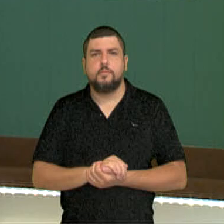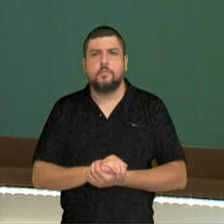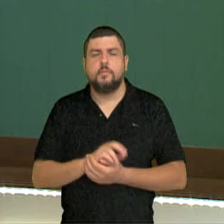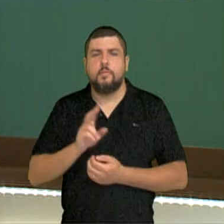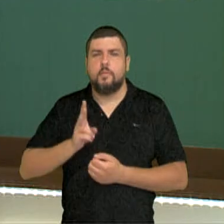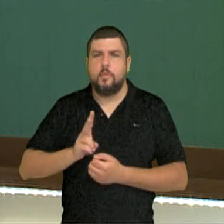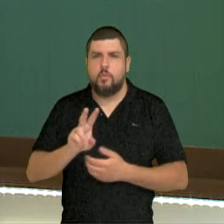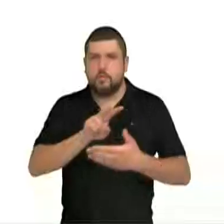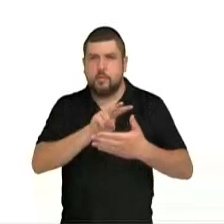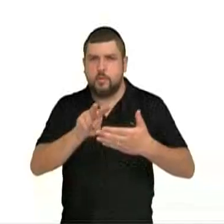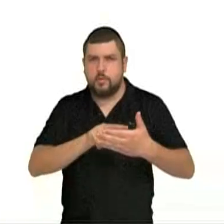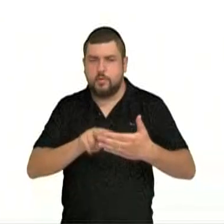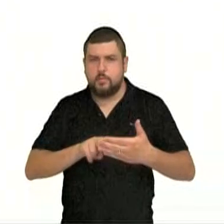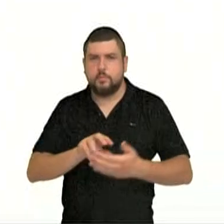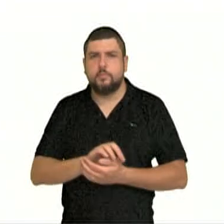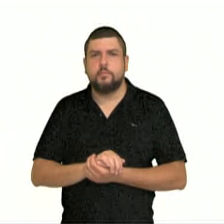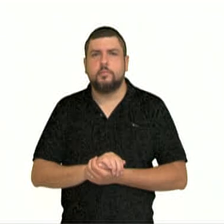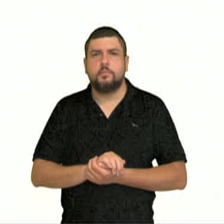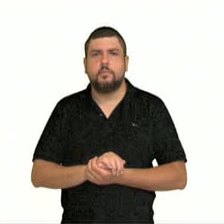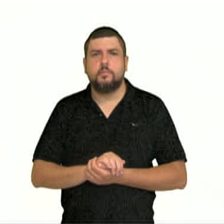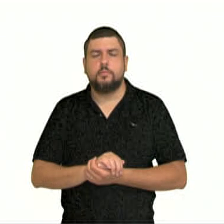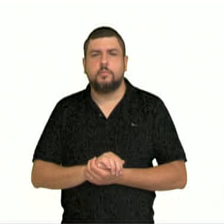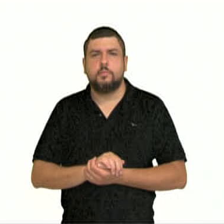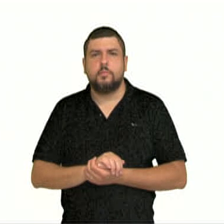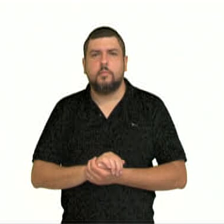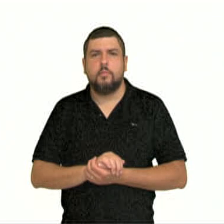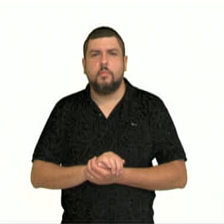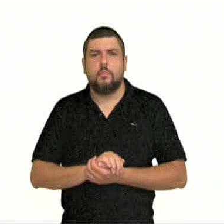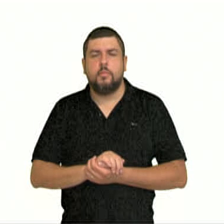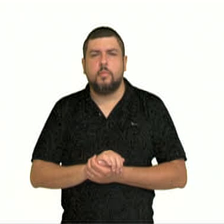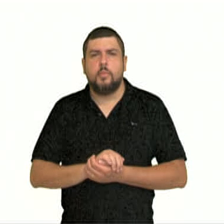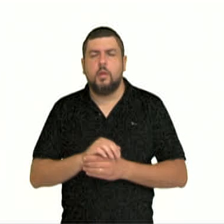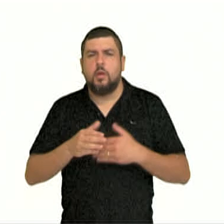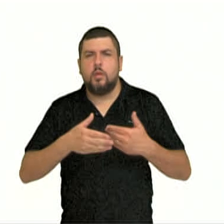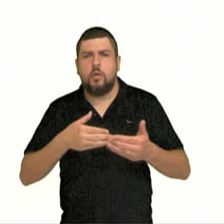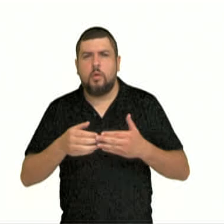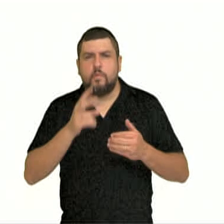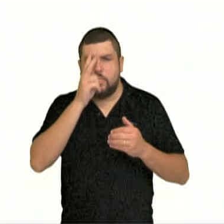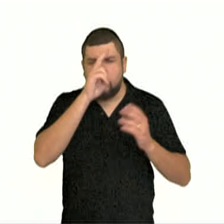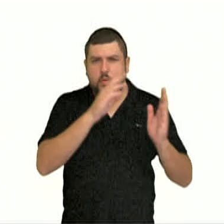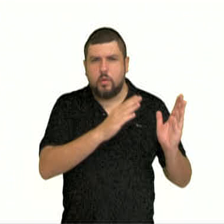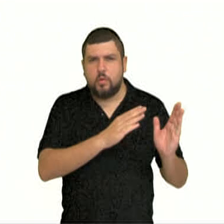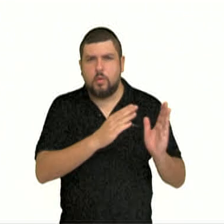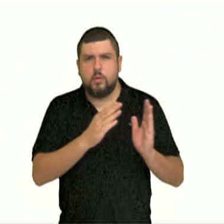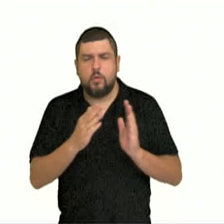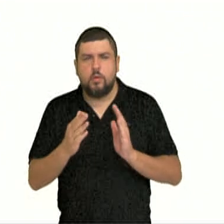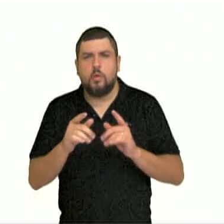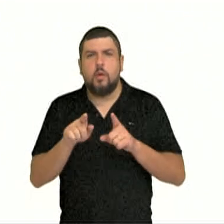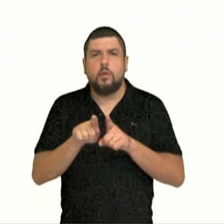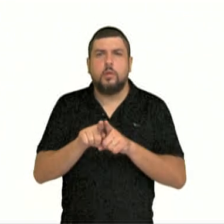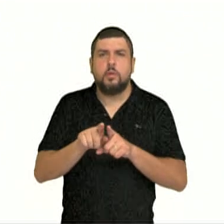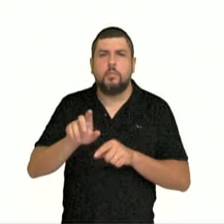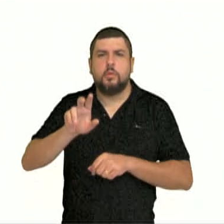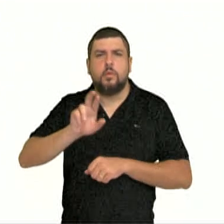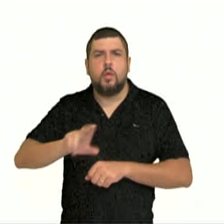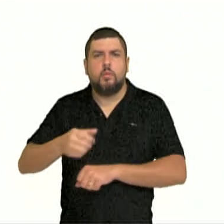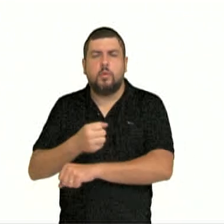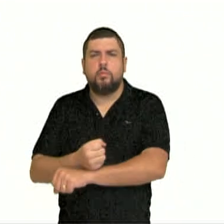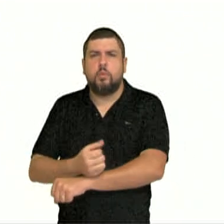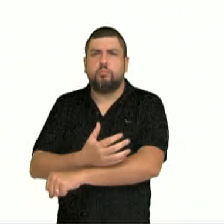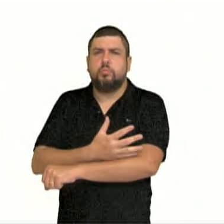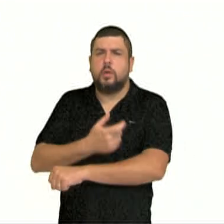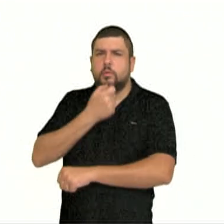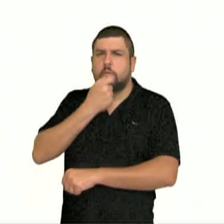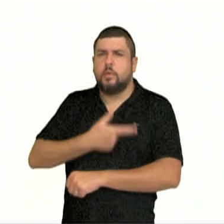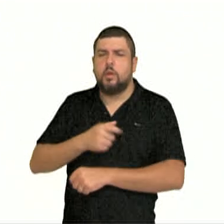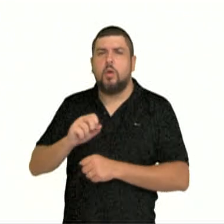Continuando a leitura, pessoal. Seja com relação à trama tocante, sem mais escorregar nos sentimentos piegas, ou